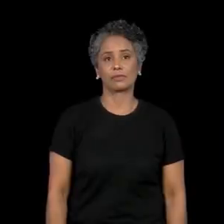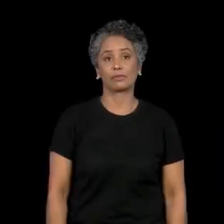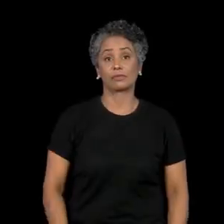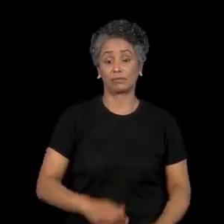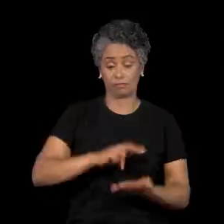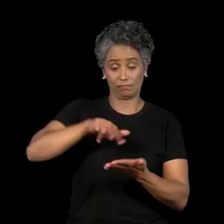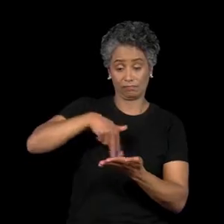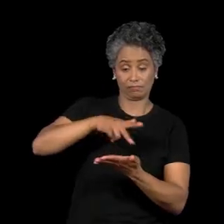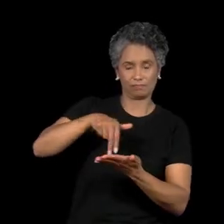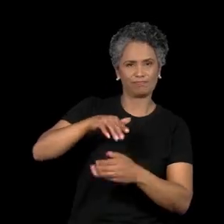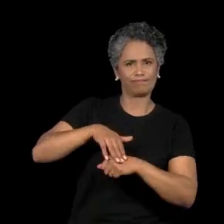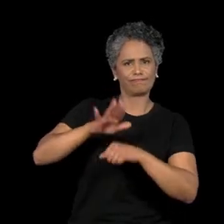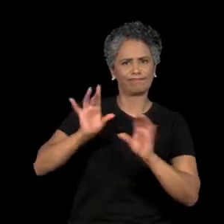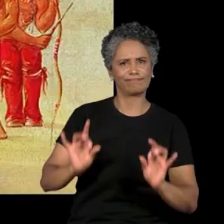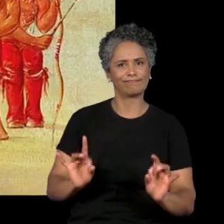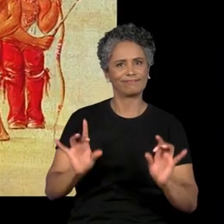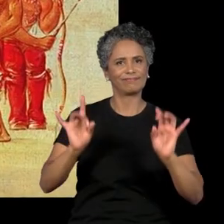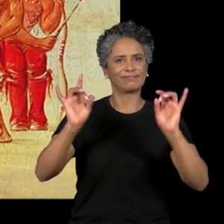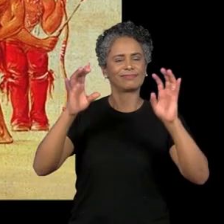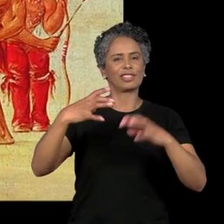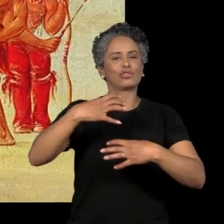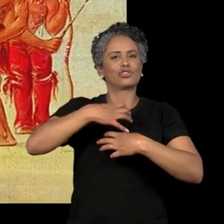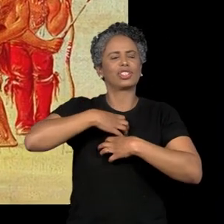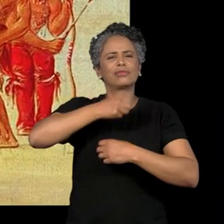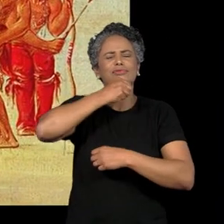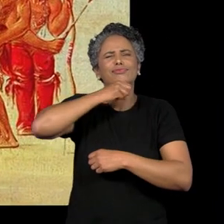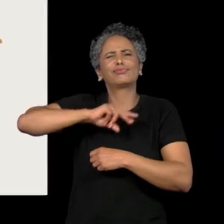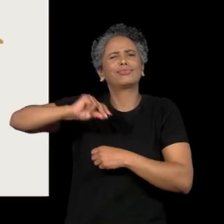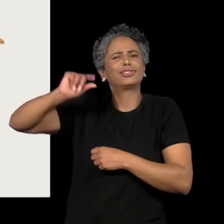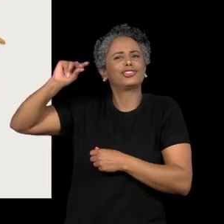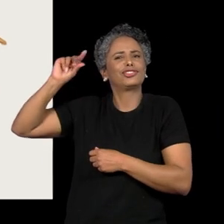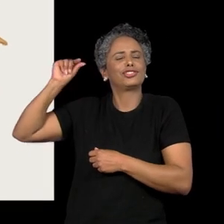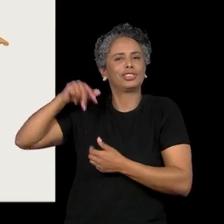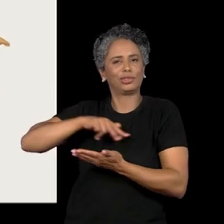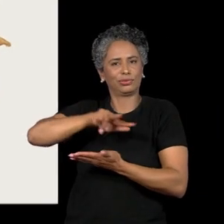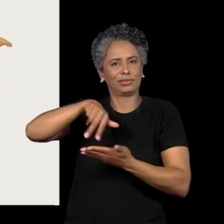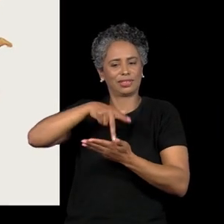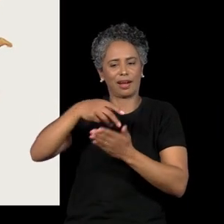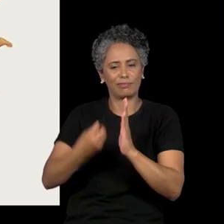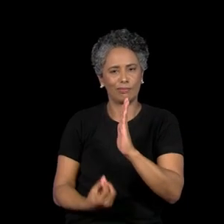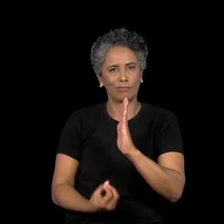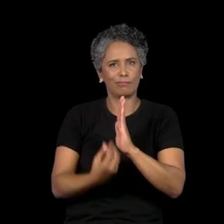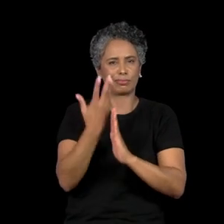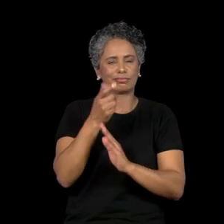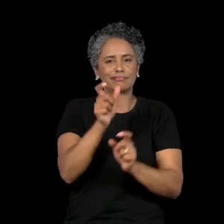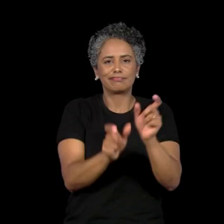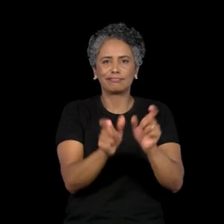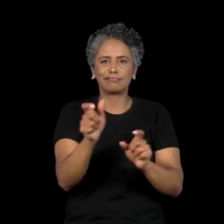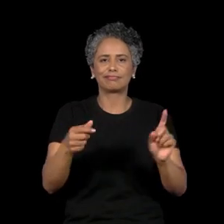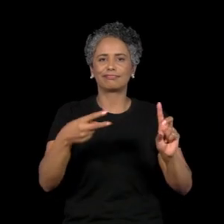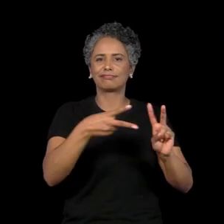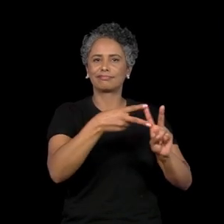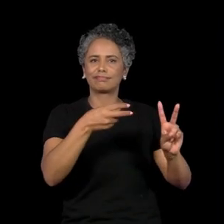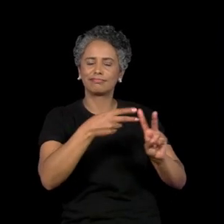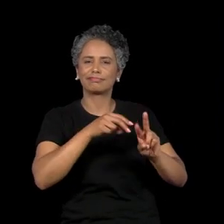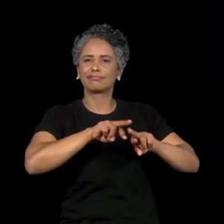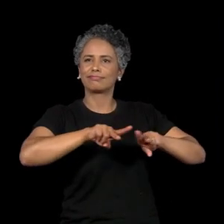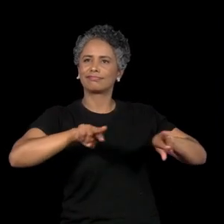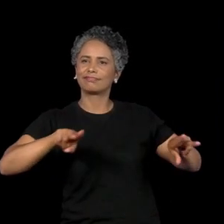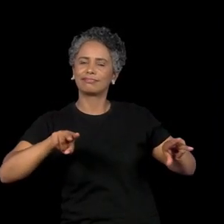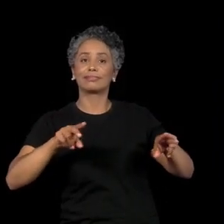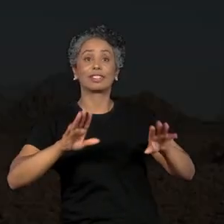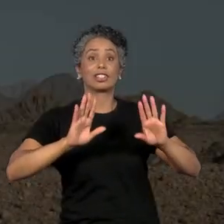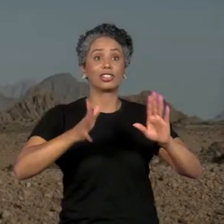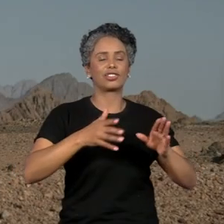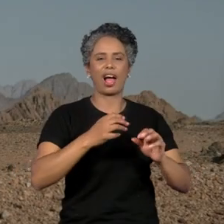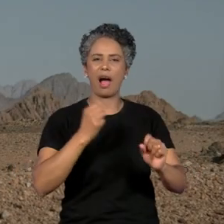Uma das mais antigas formas de expressão da humanidade, surgiu com os povos primitivos nos rituais de celebração da colheita, da caça,